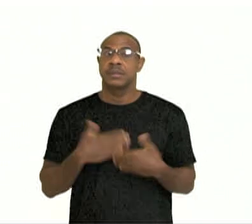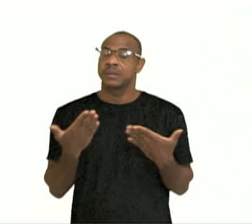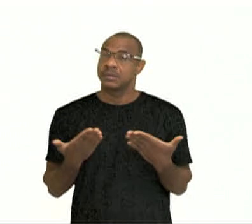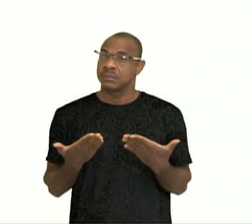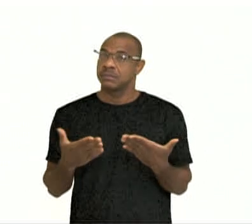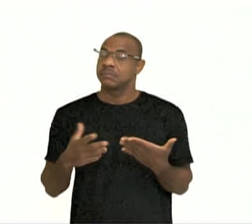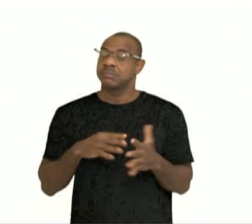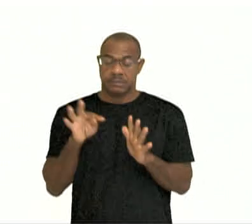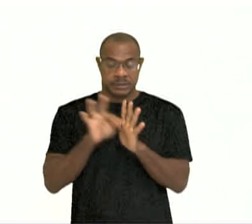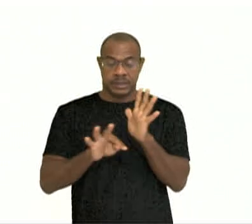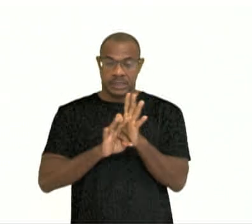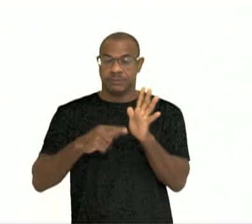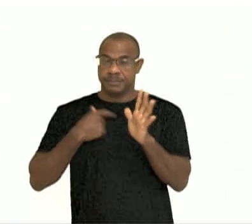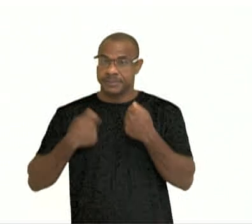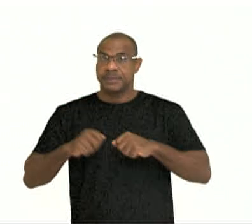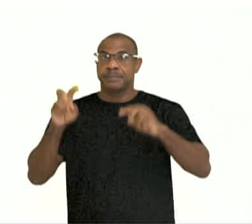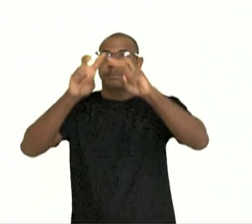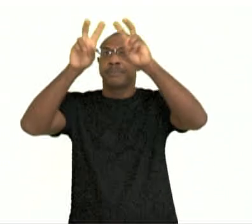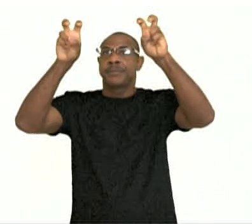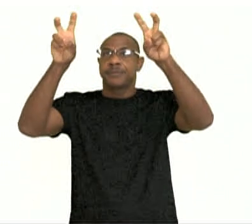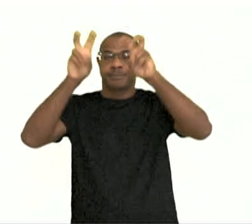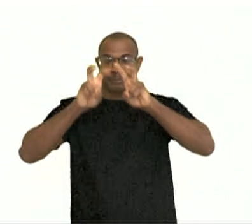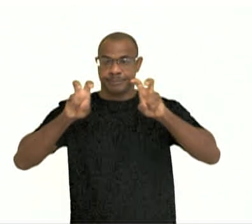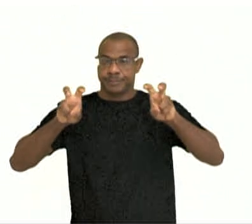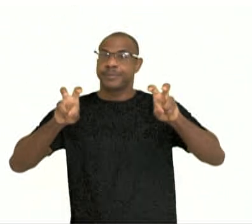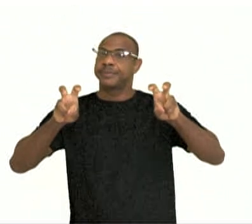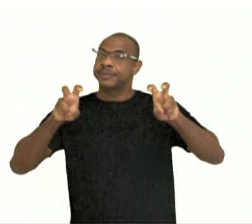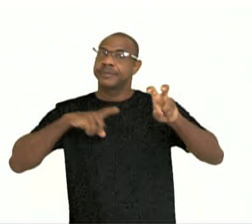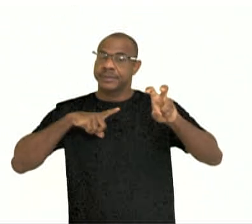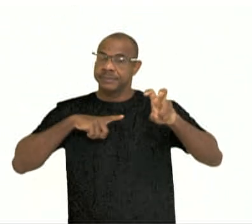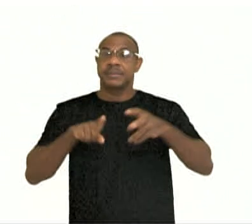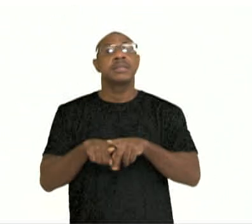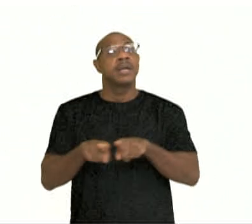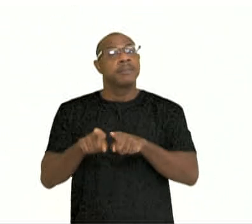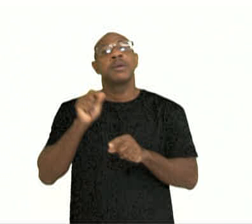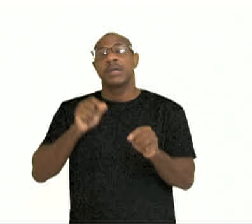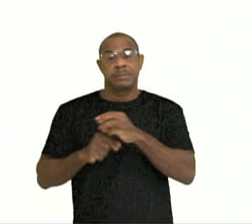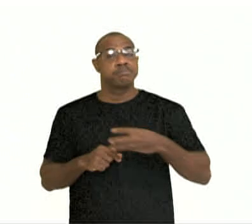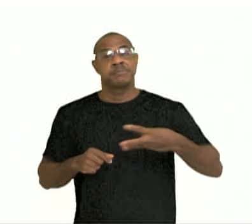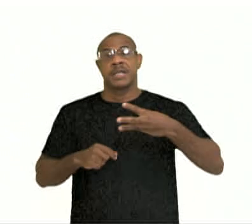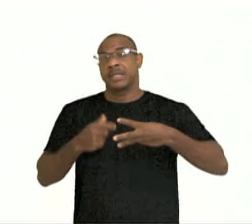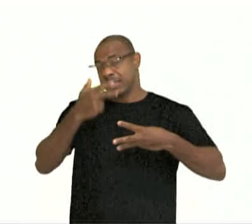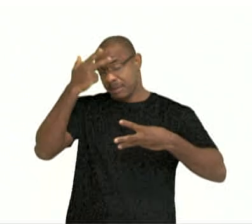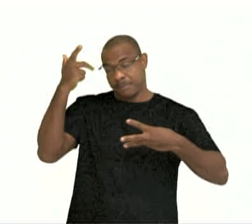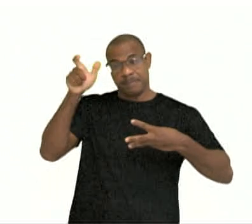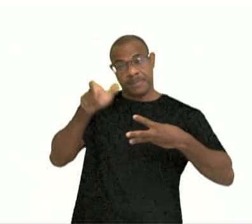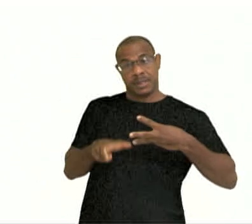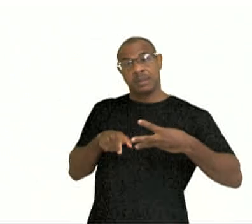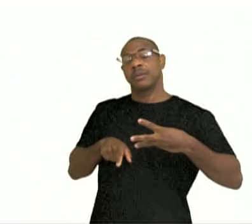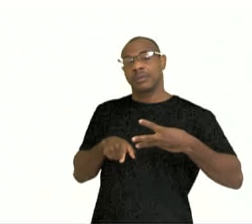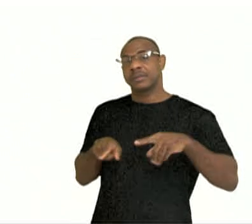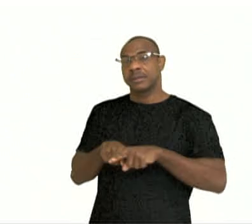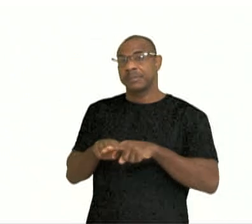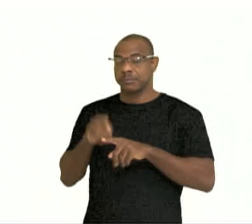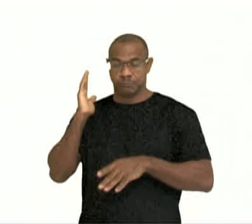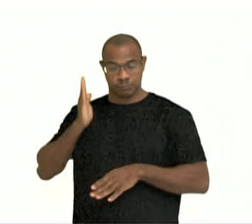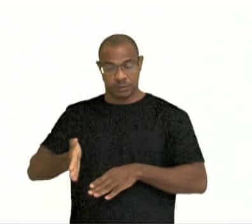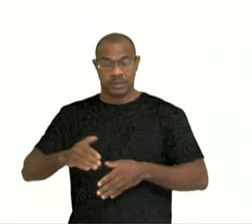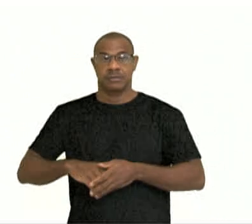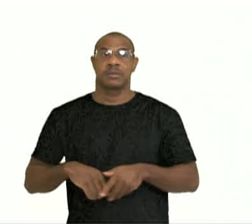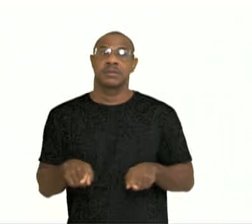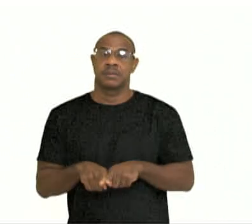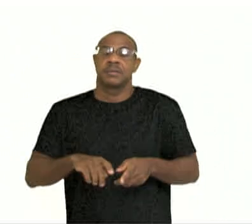títulos, principal e auxiliar, e textos em terceira pessoa, discurso indireto. Fatos reais,